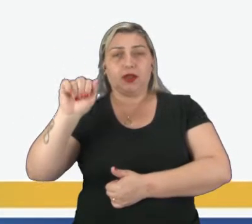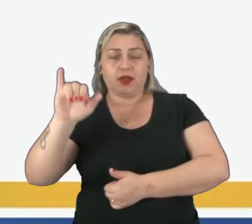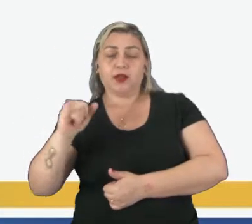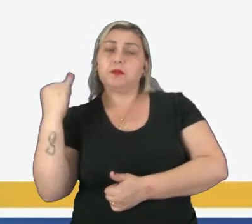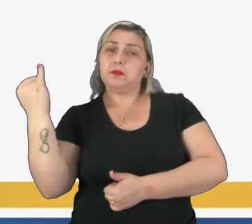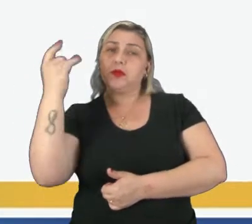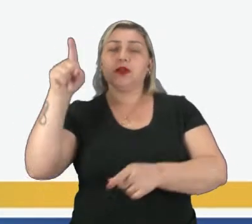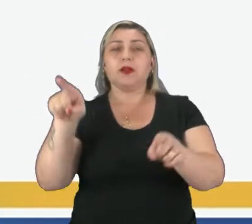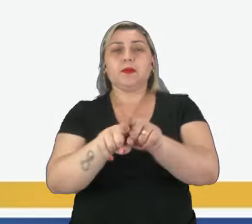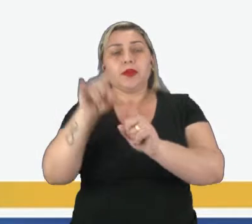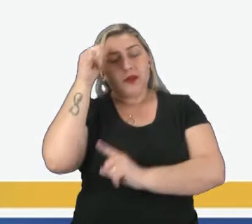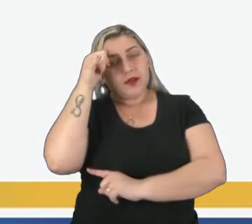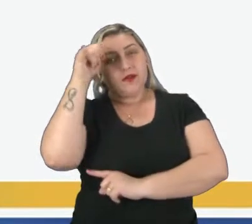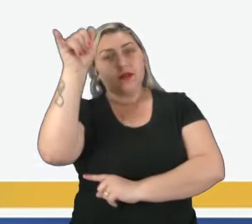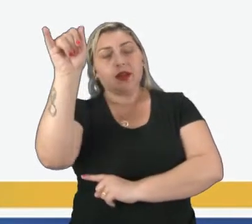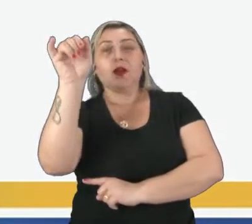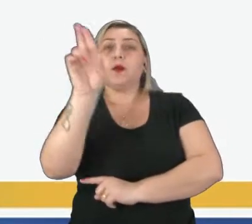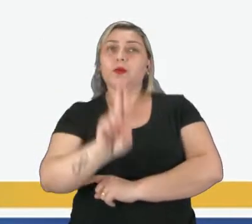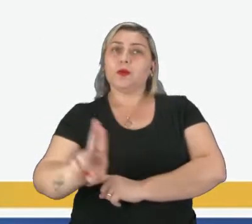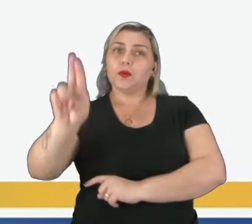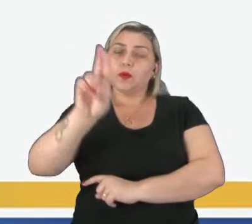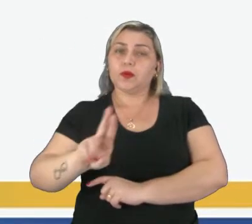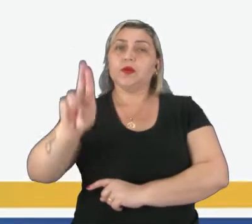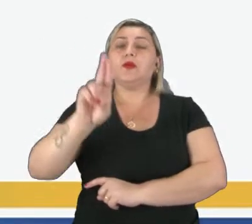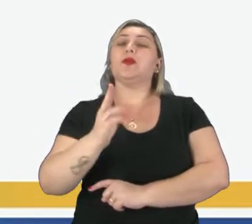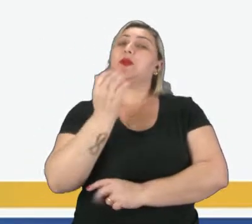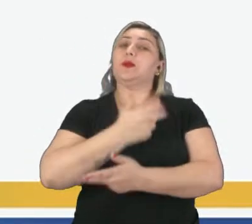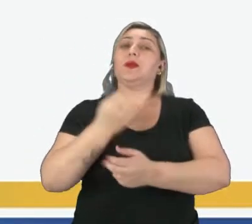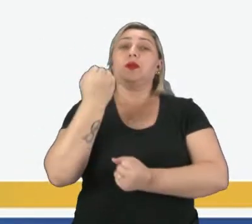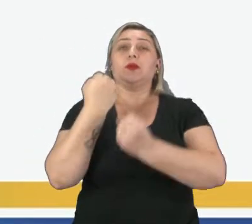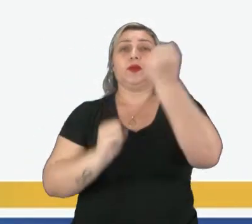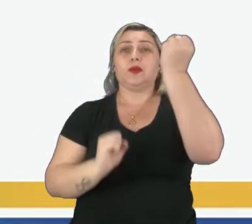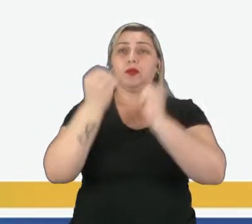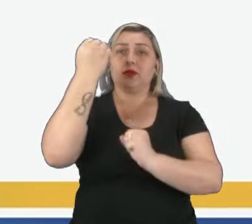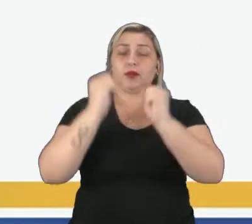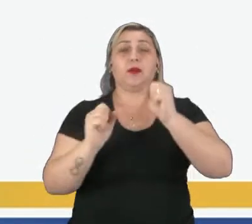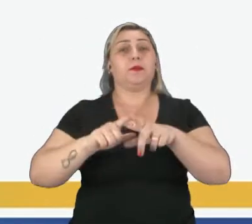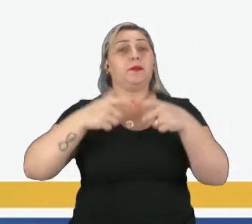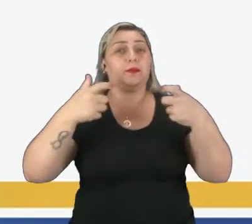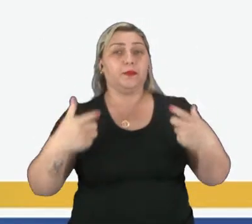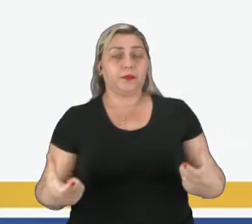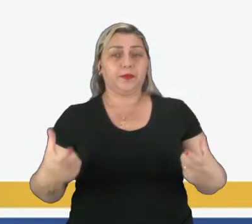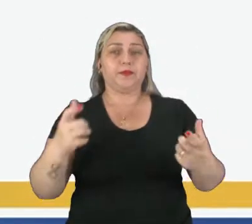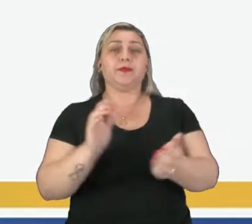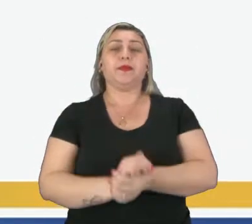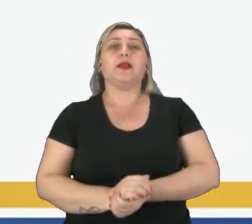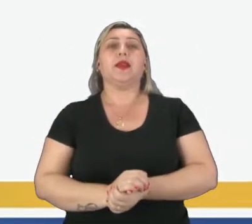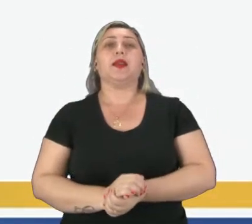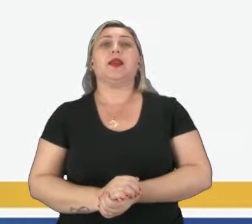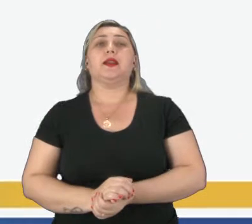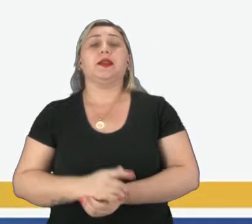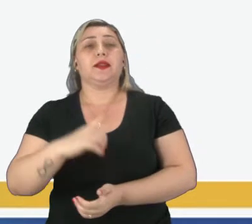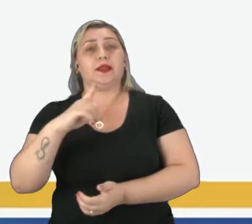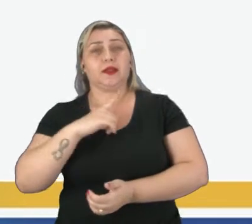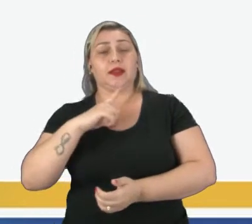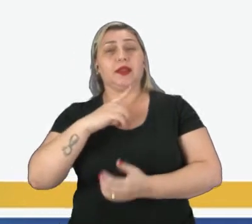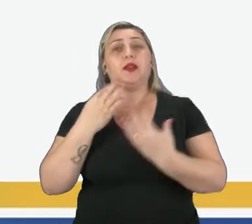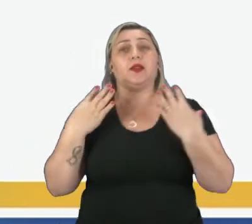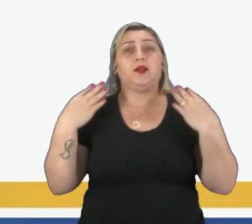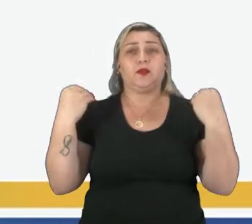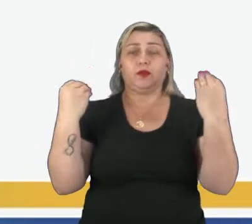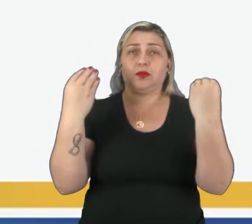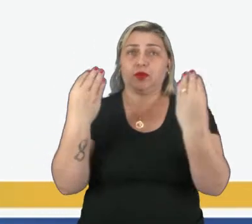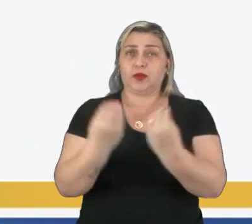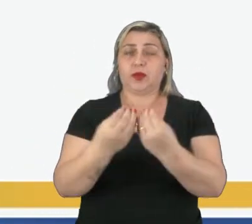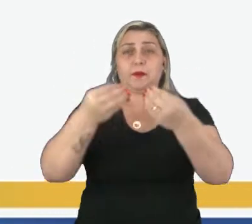também evitar o consumo de alimentos industrializados. Na maioria das vezes, eles são compostos de